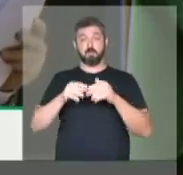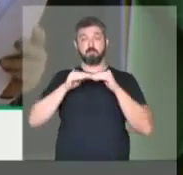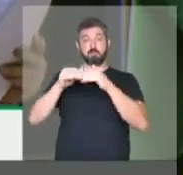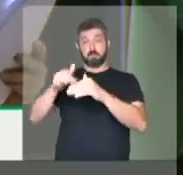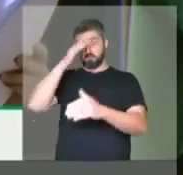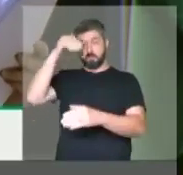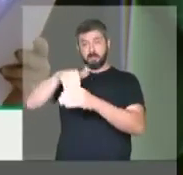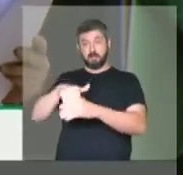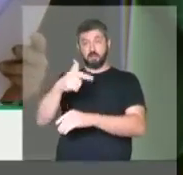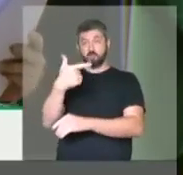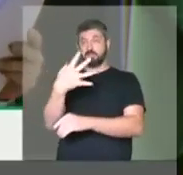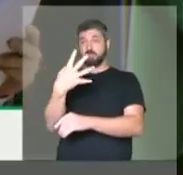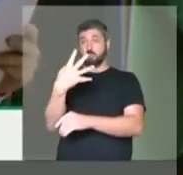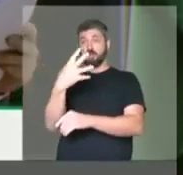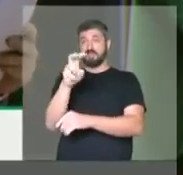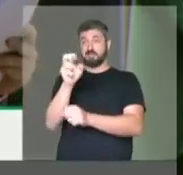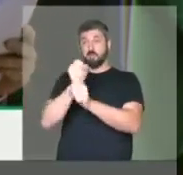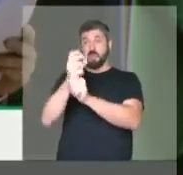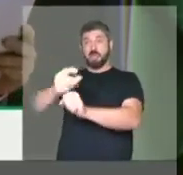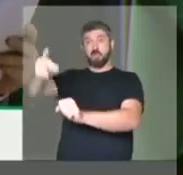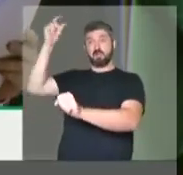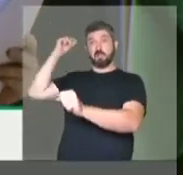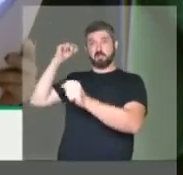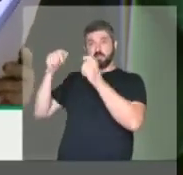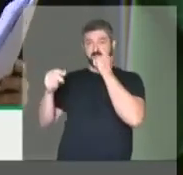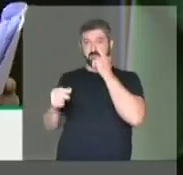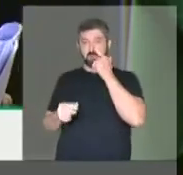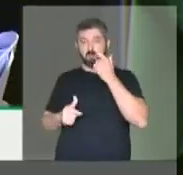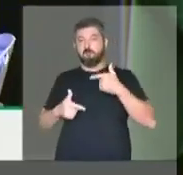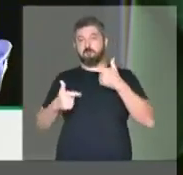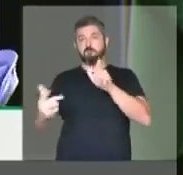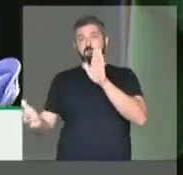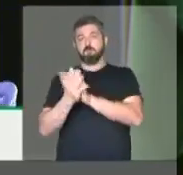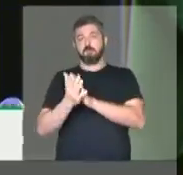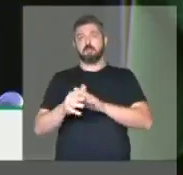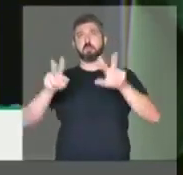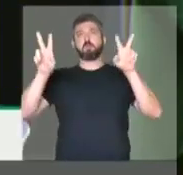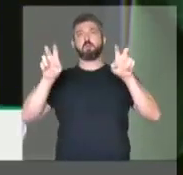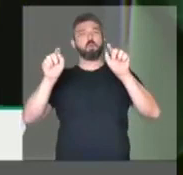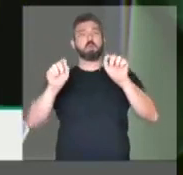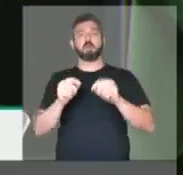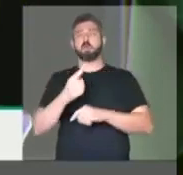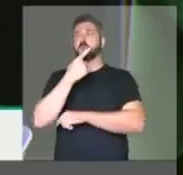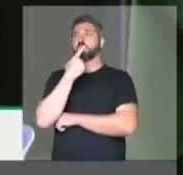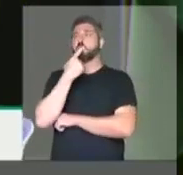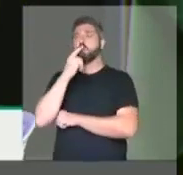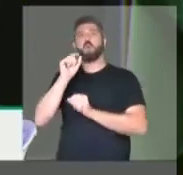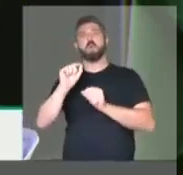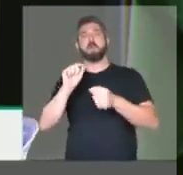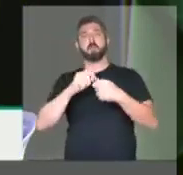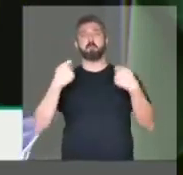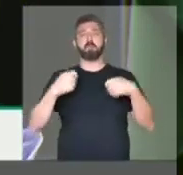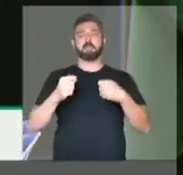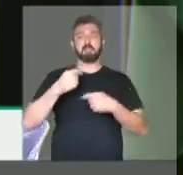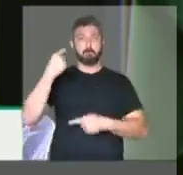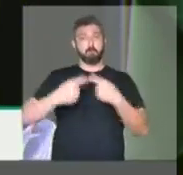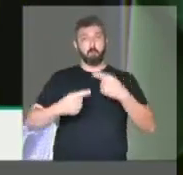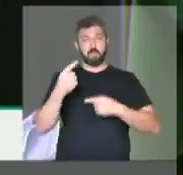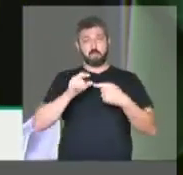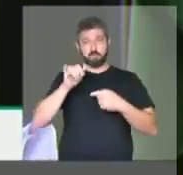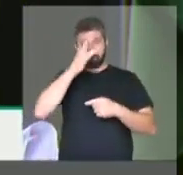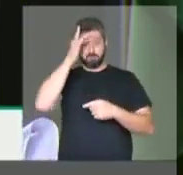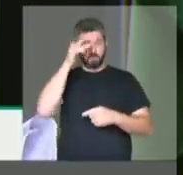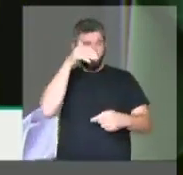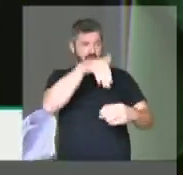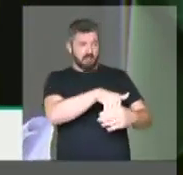Bristol, há 245 anos, enfrentando o seguinte dilema: o que deve fazer um político quando os